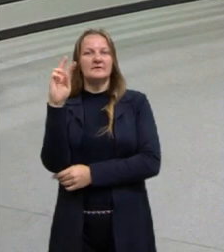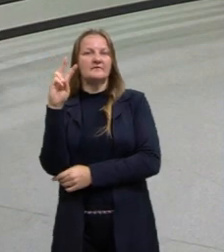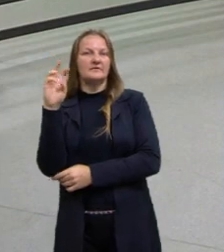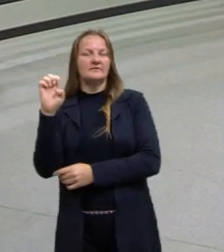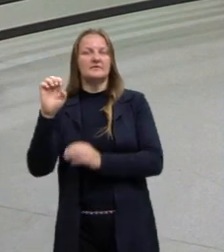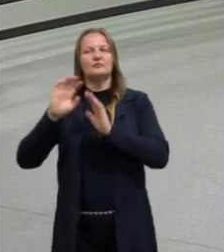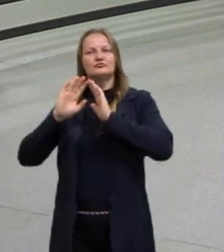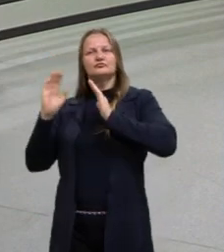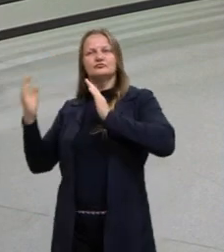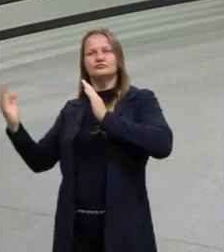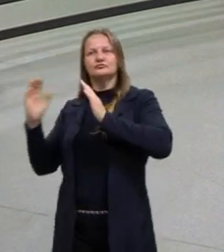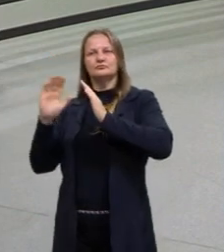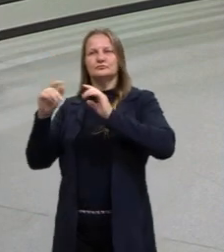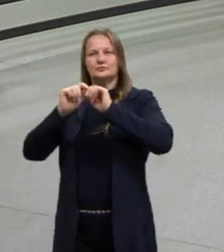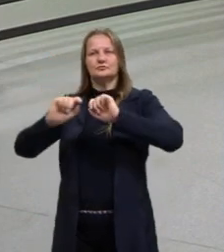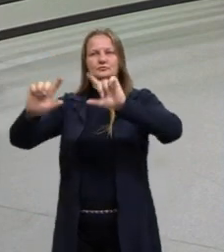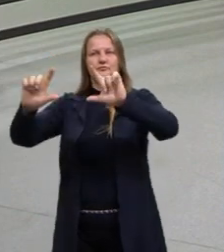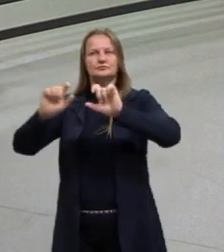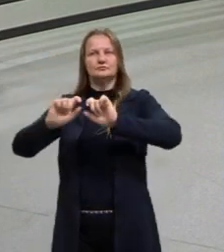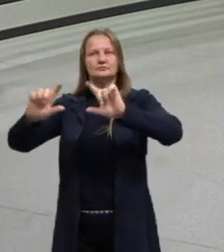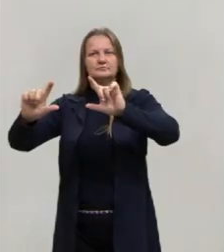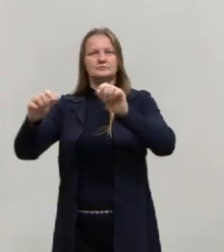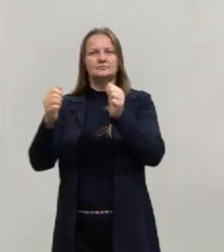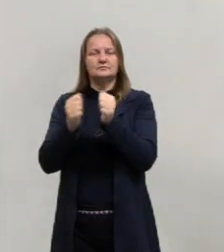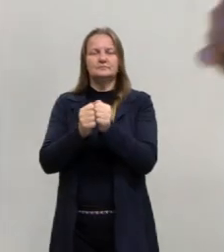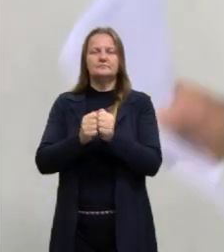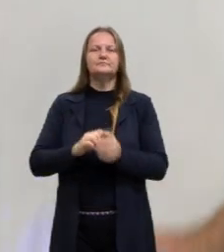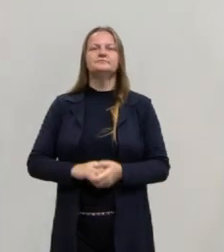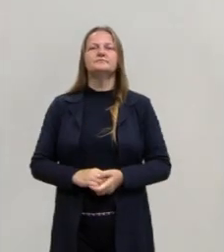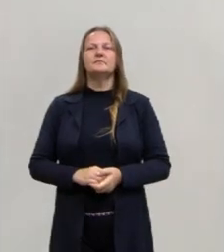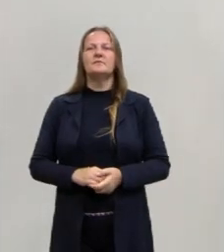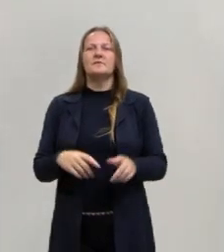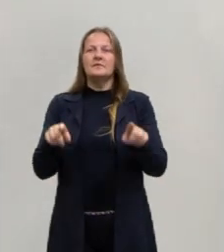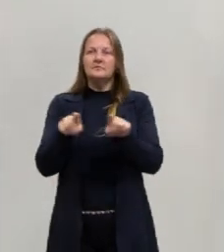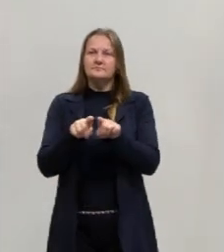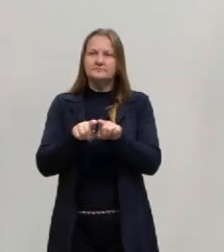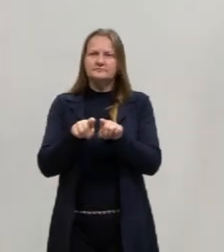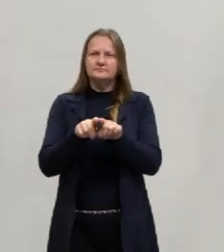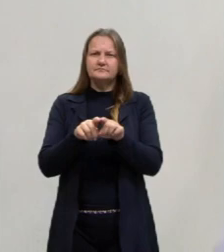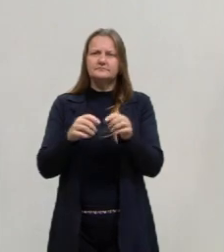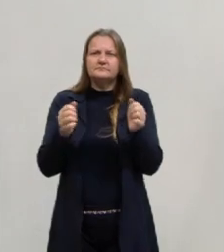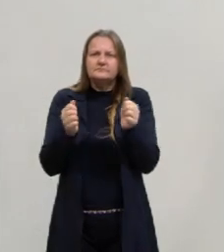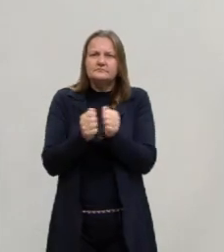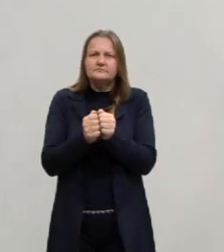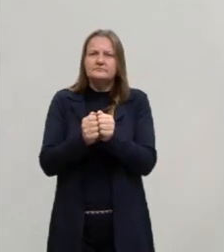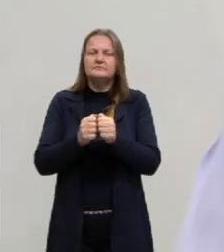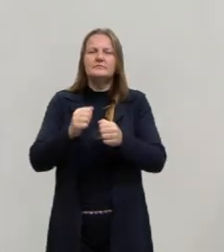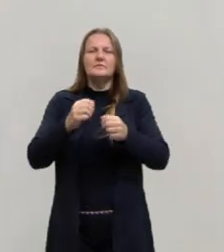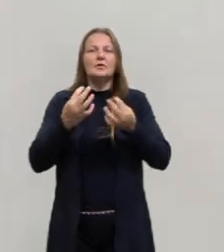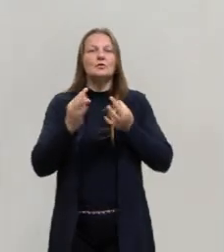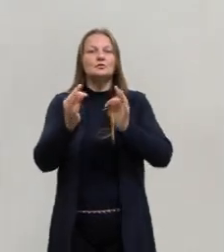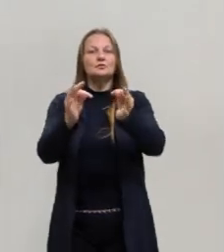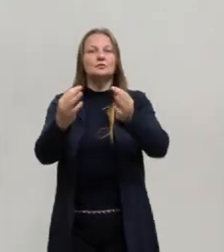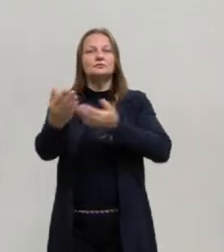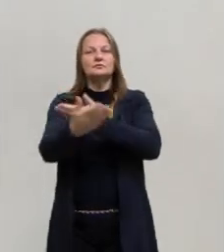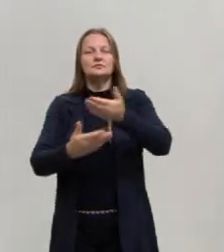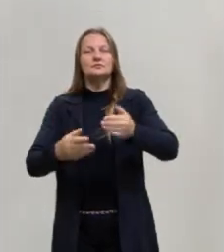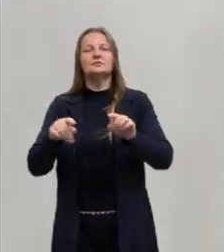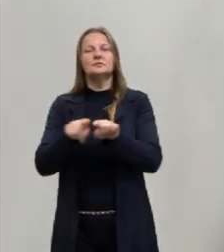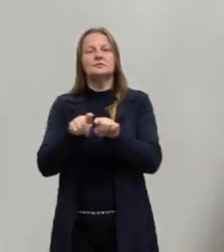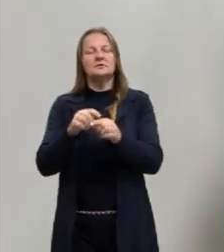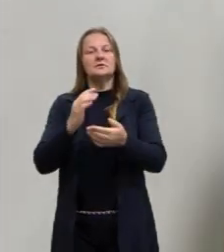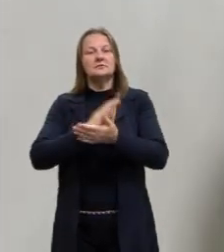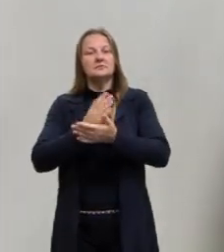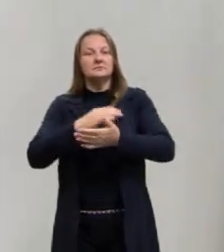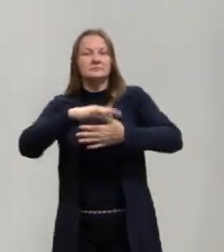um quadro branco monitor passa uns slides que eu vou também passar uns slides conosco tudo pessoal da Equipe técnica e as meninas